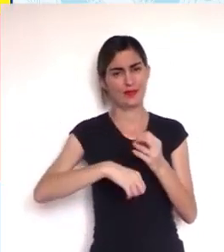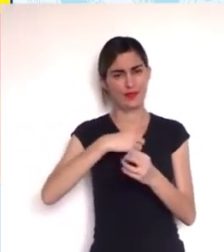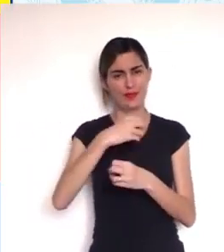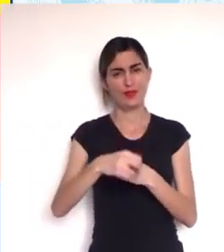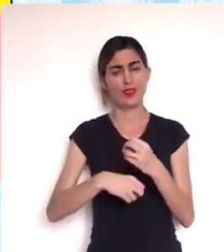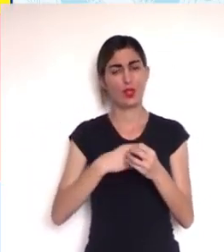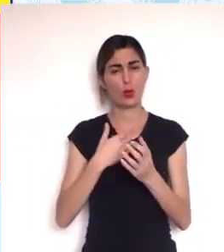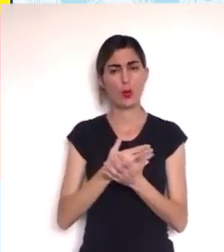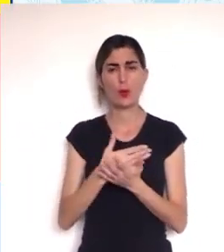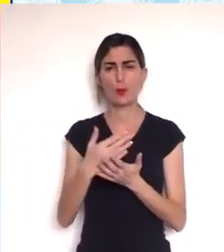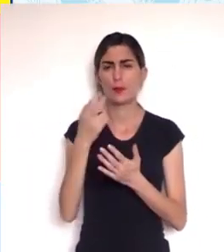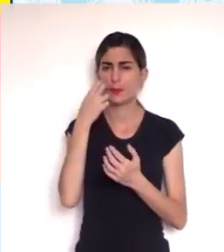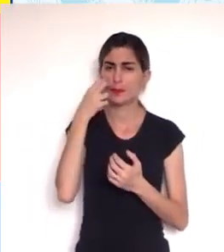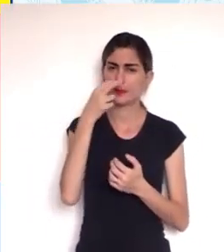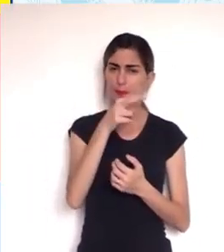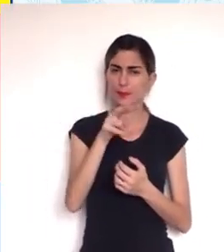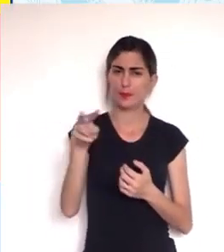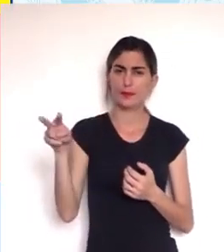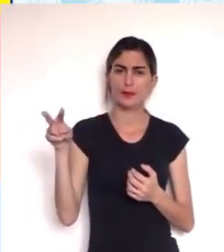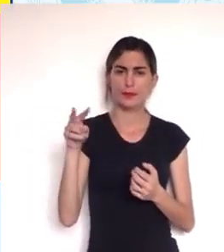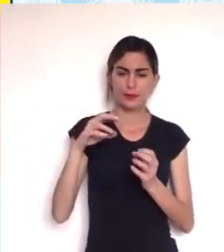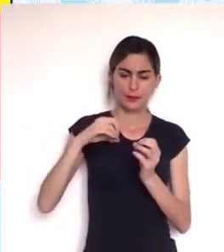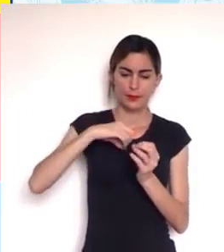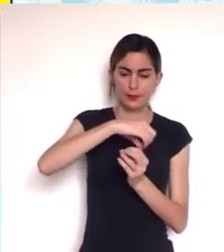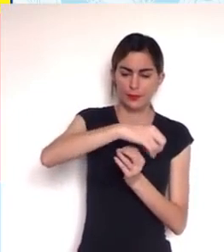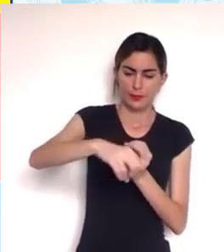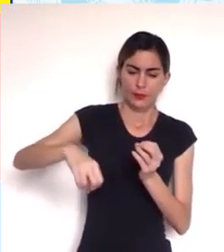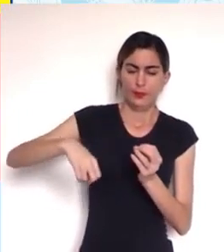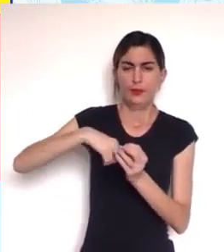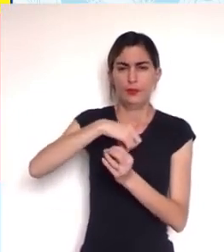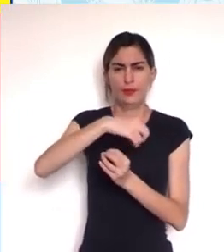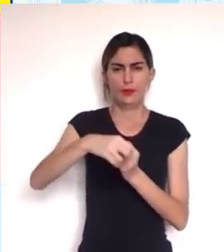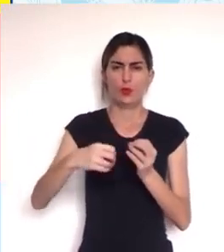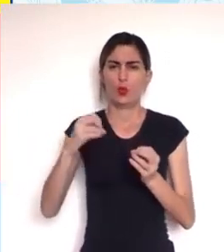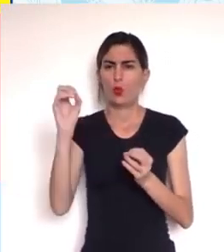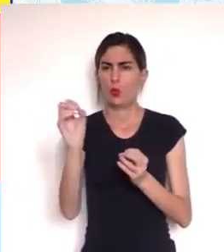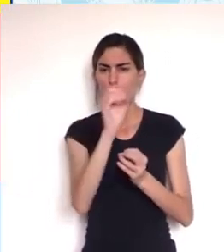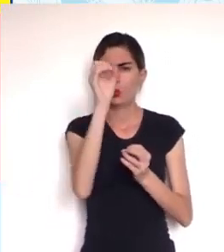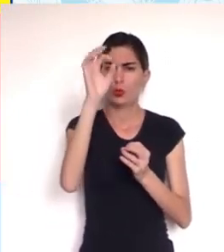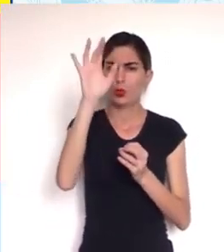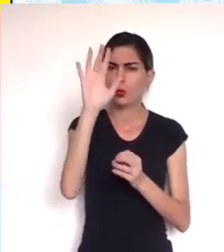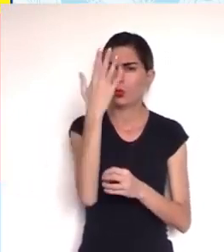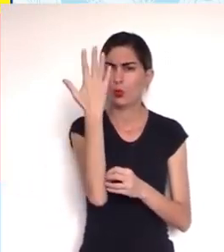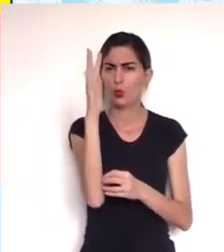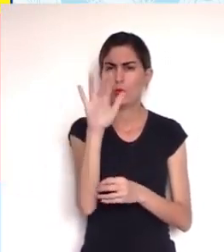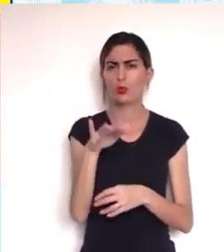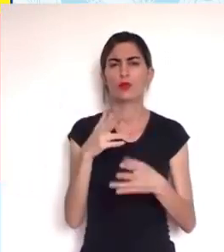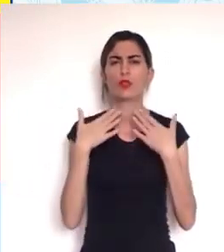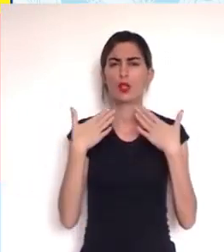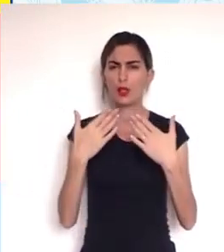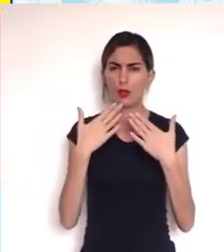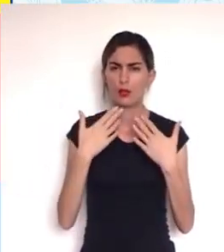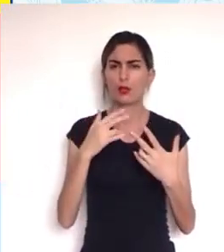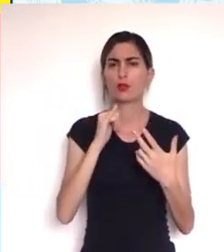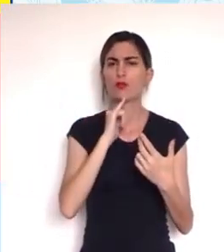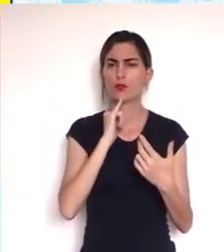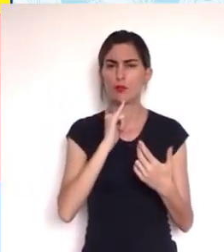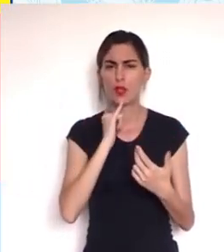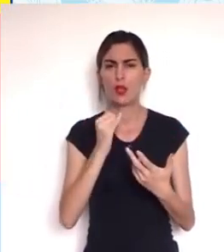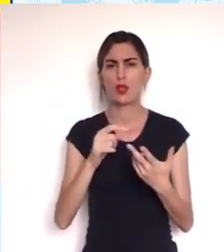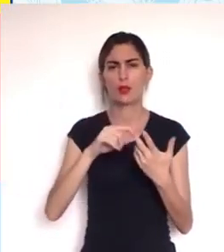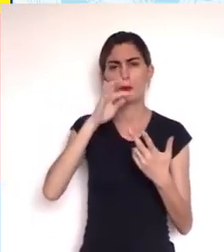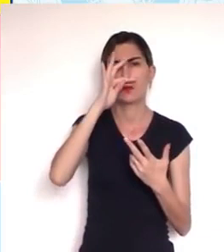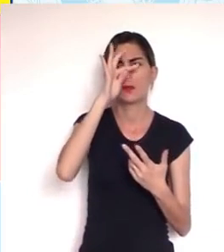que a gente começa a ver as fases, né? Outono, verão,